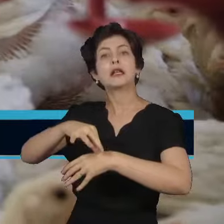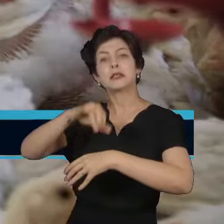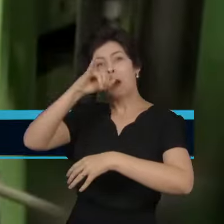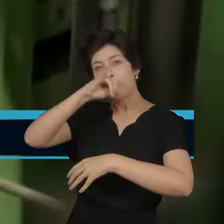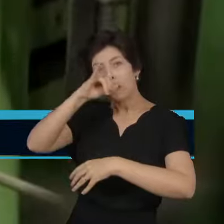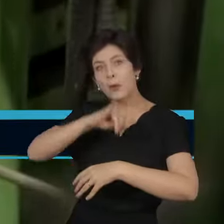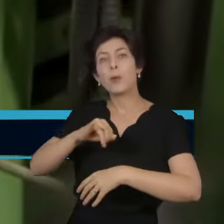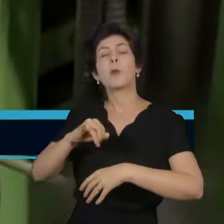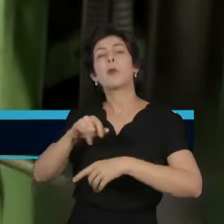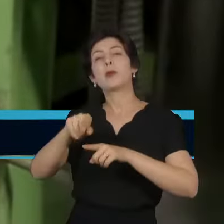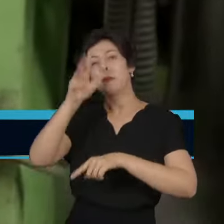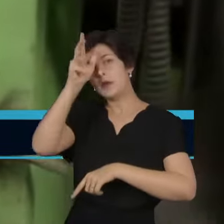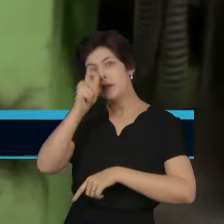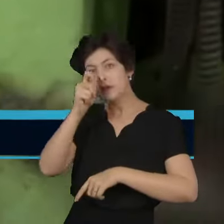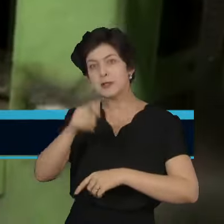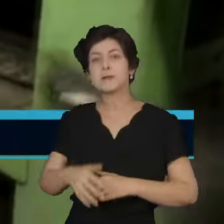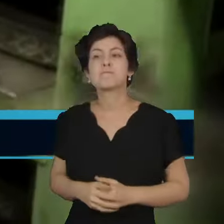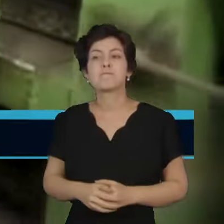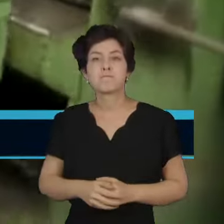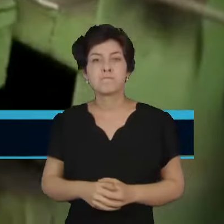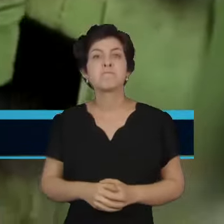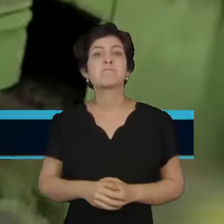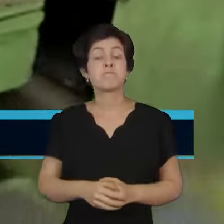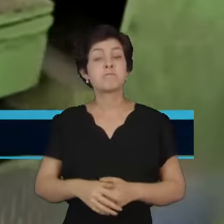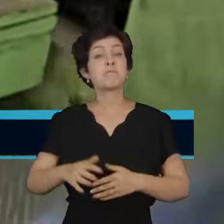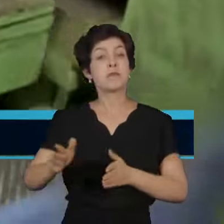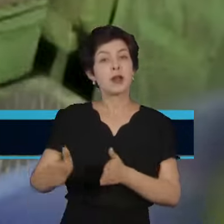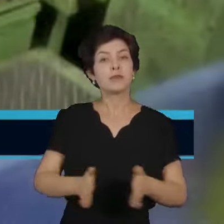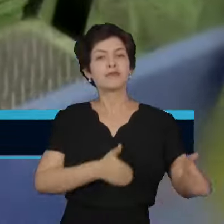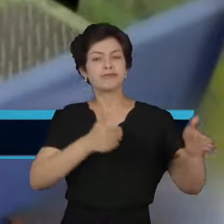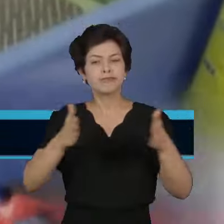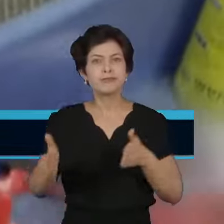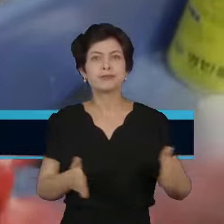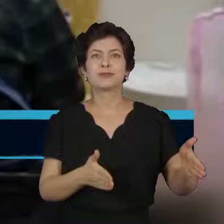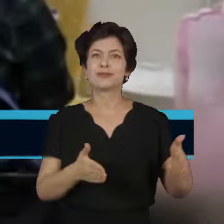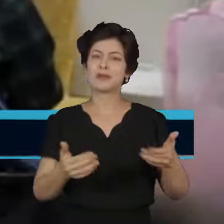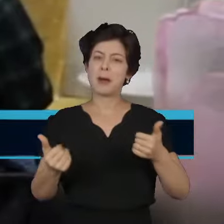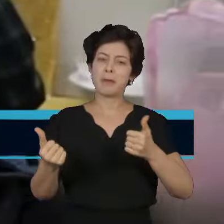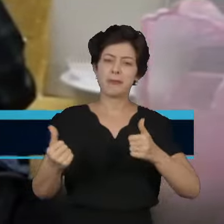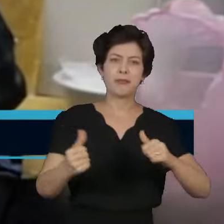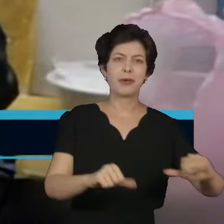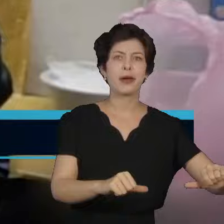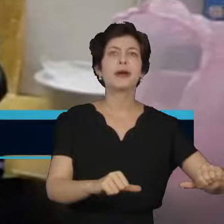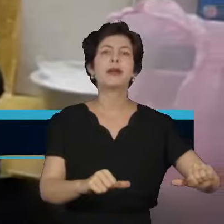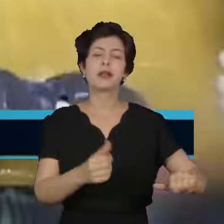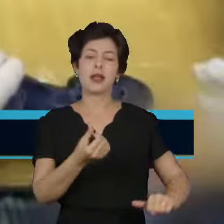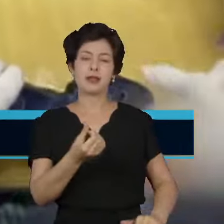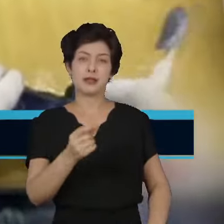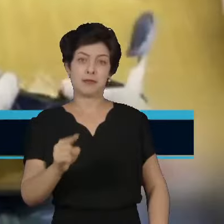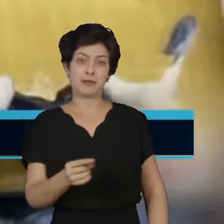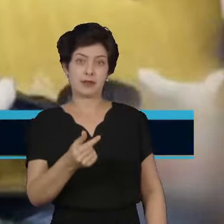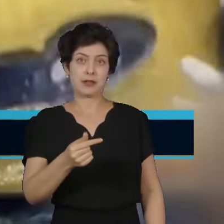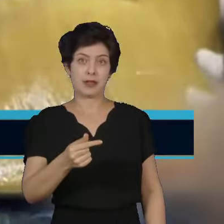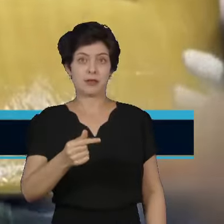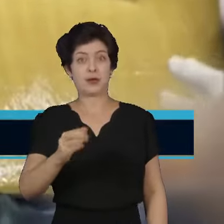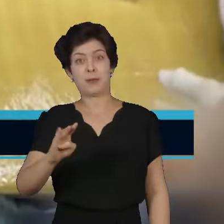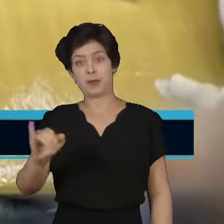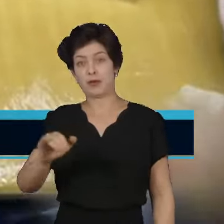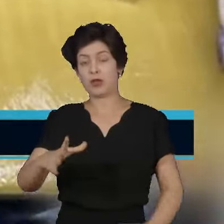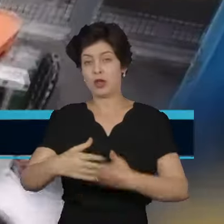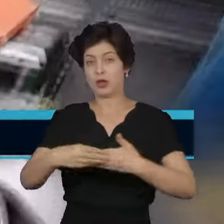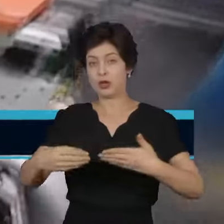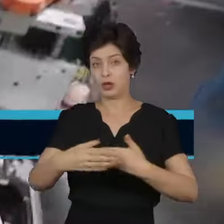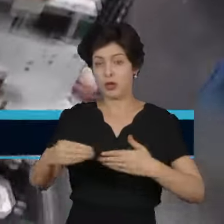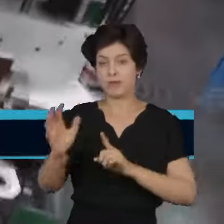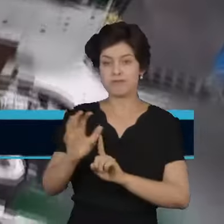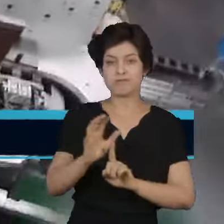aves. Por outro lado, a indústria de transformação teria perdas significativas de 6,7 bilhões de dólares,